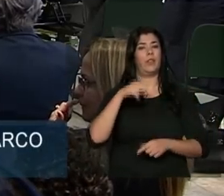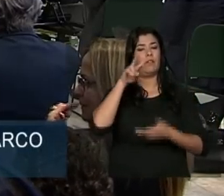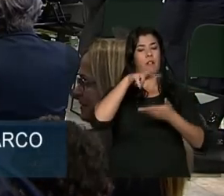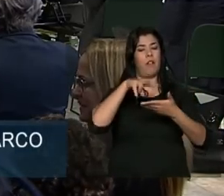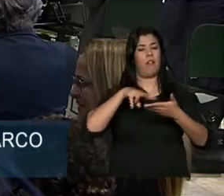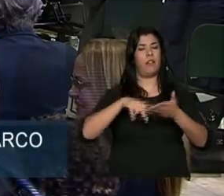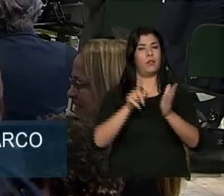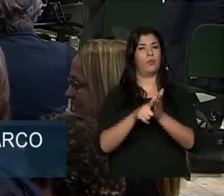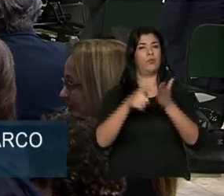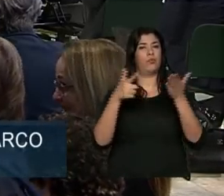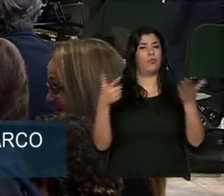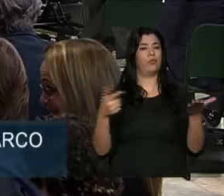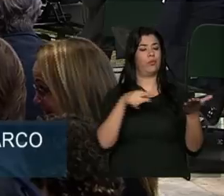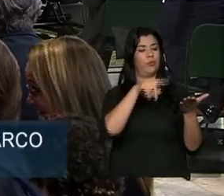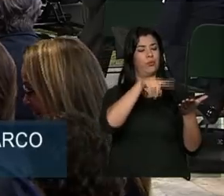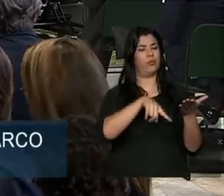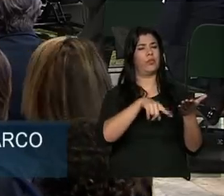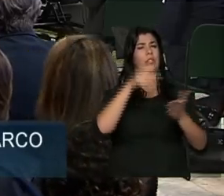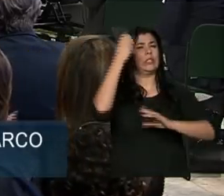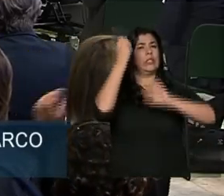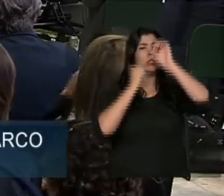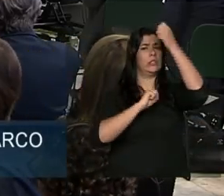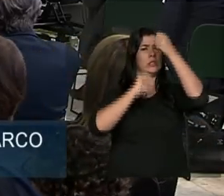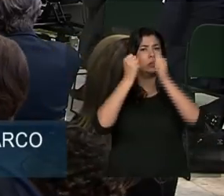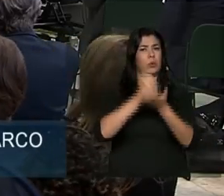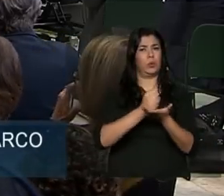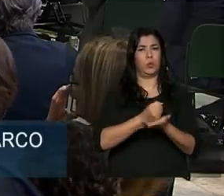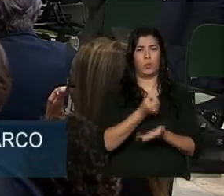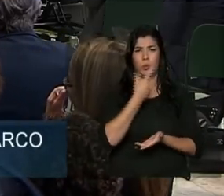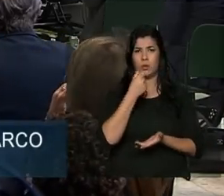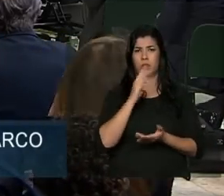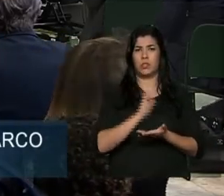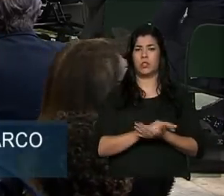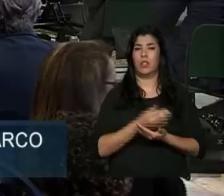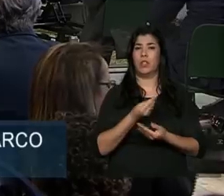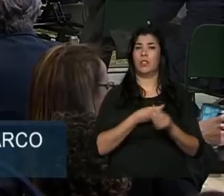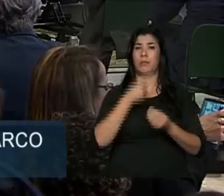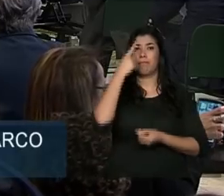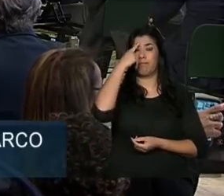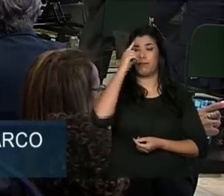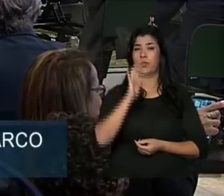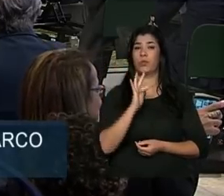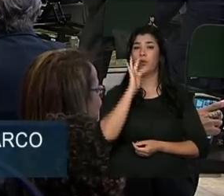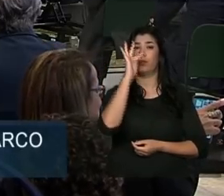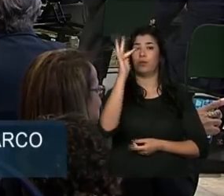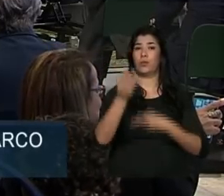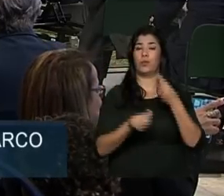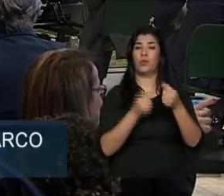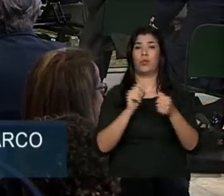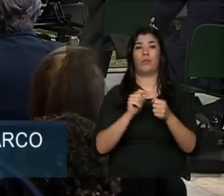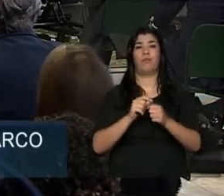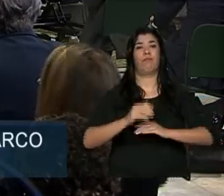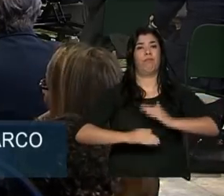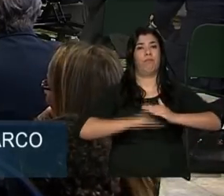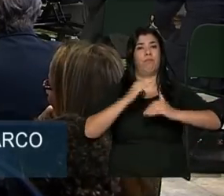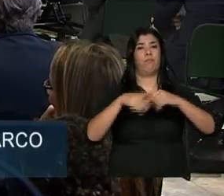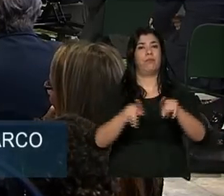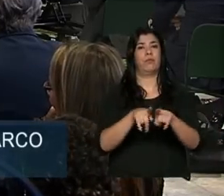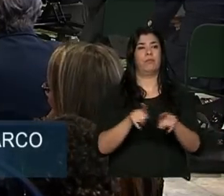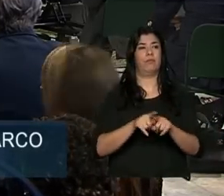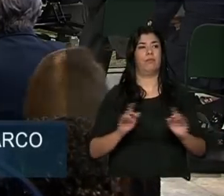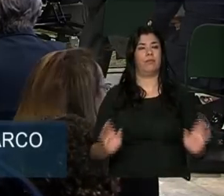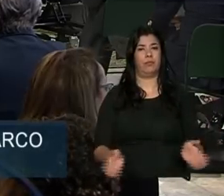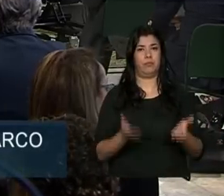Amanda estava me mostrando, a indústria farmacêutica já sinalizando os investimentos programados, tá? E o que desdobrará daí.